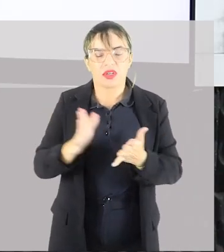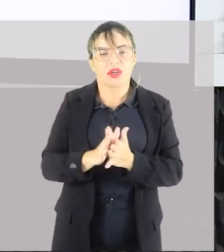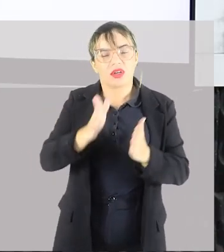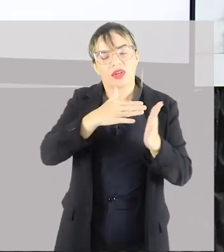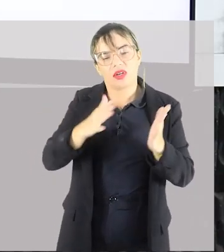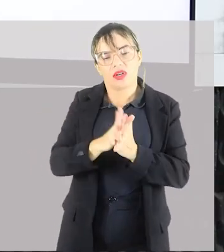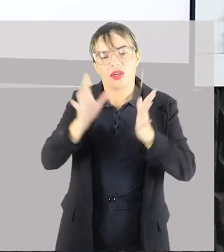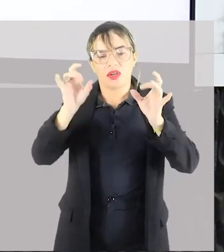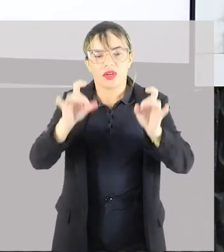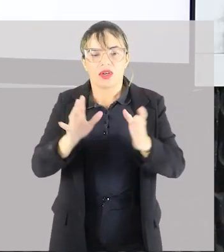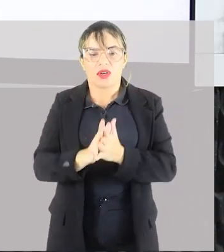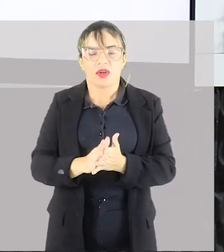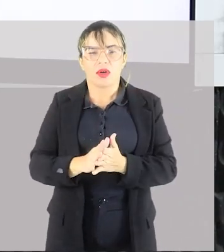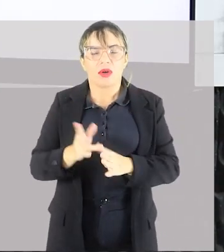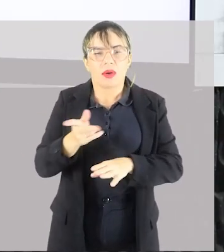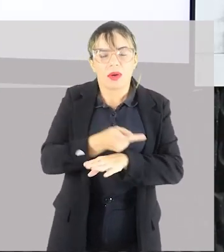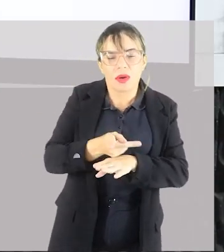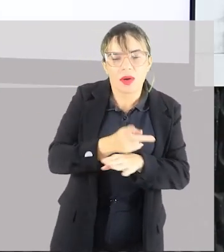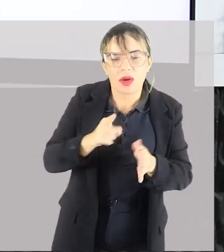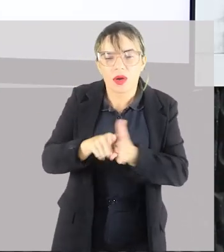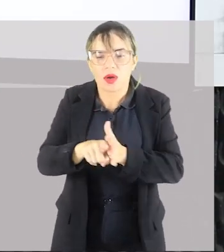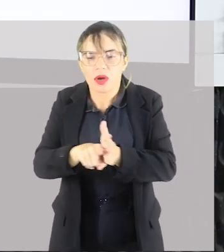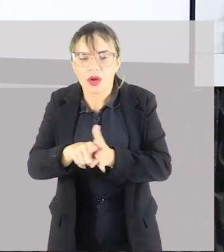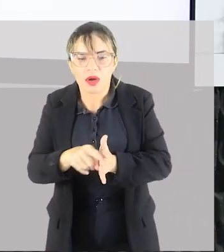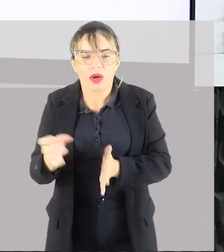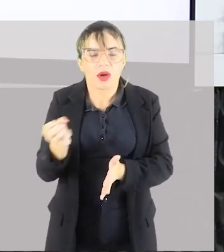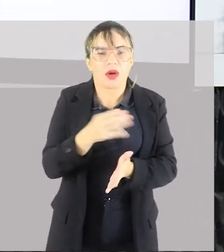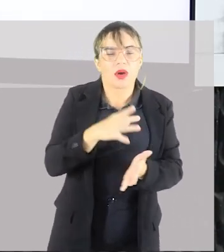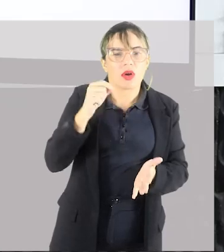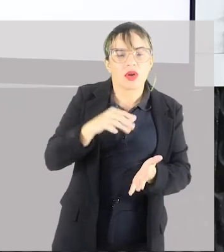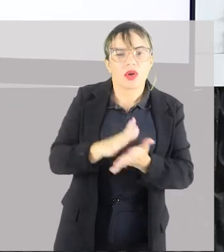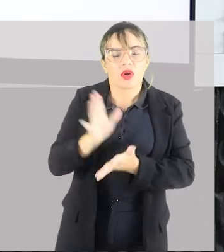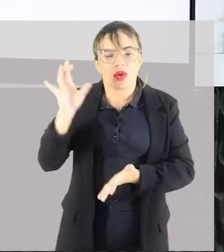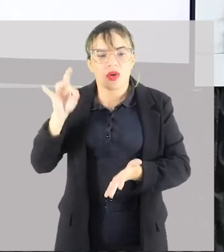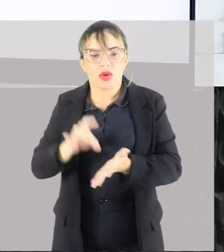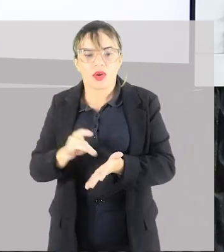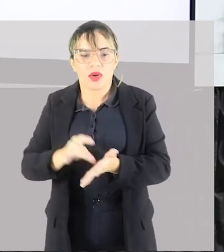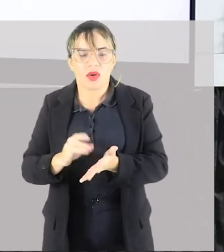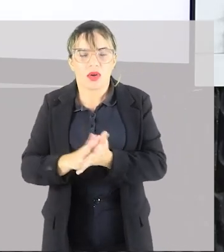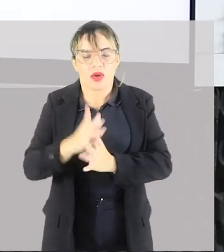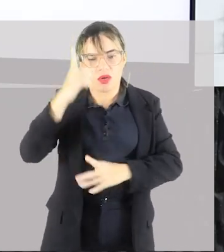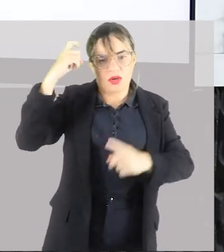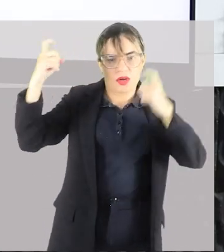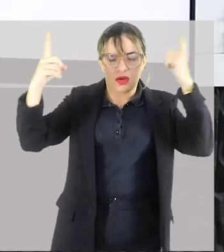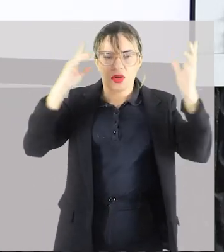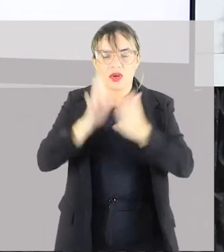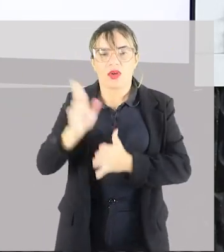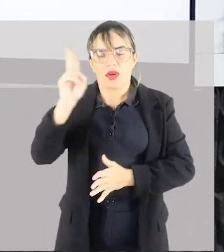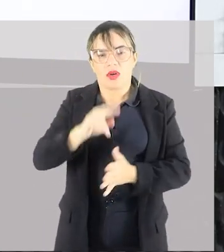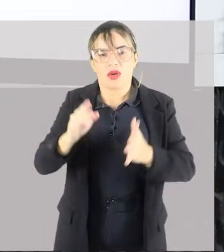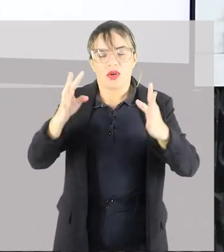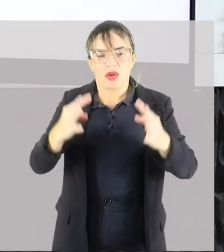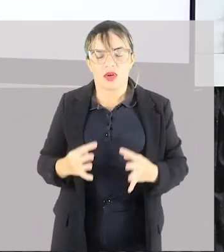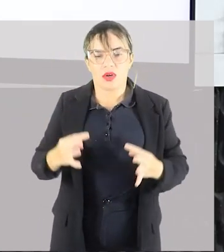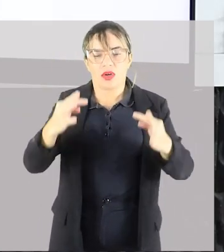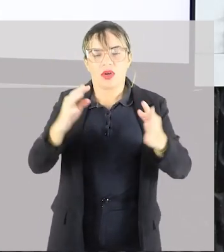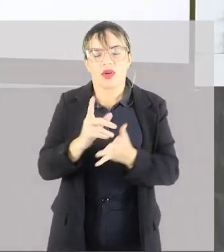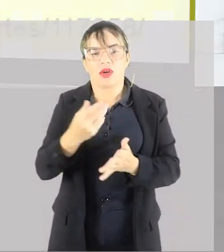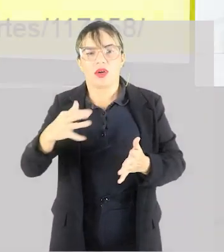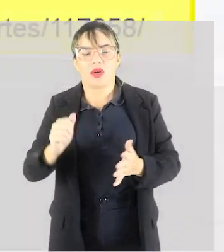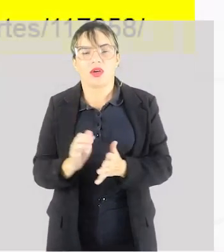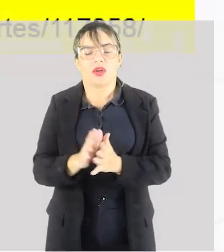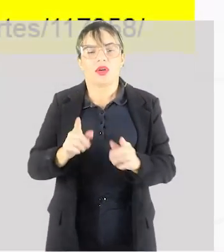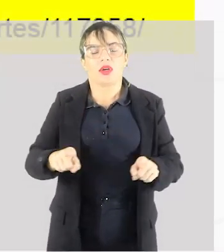específicos. Constante procura pelo novo, pelo original, pela criação. A gente também pode utilizar as tecnologias ativas e